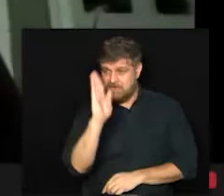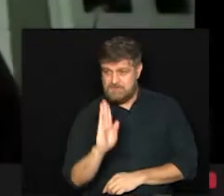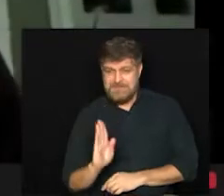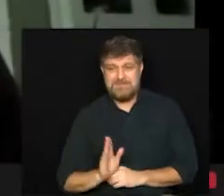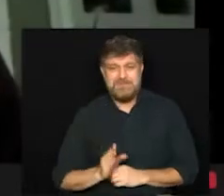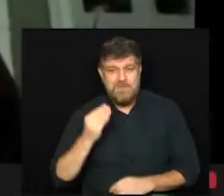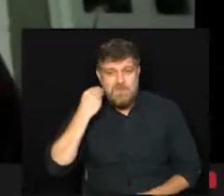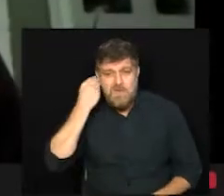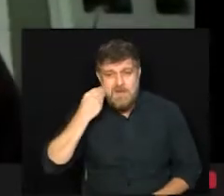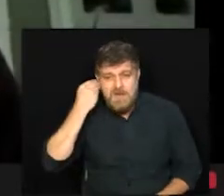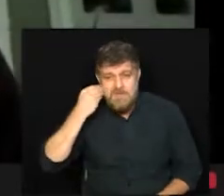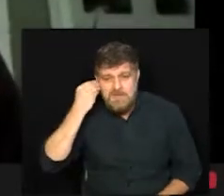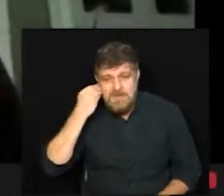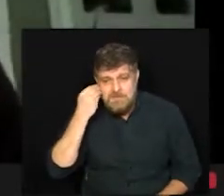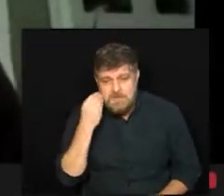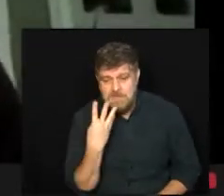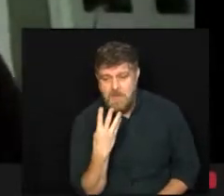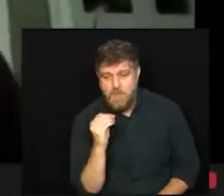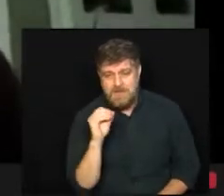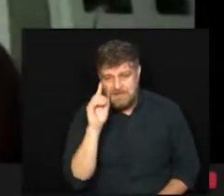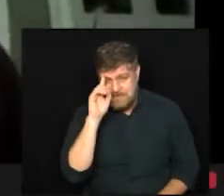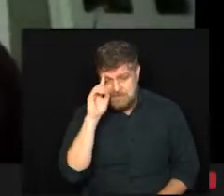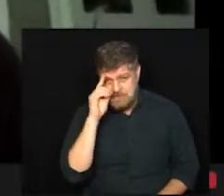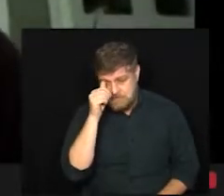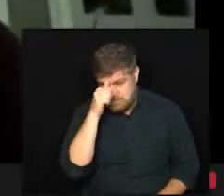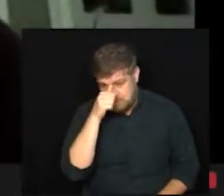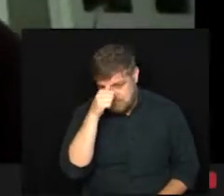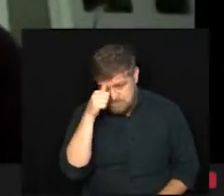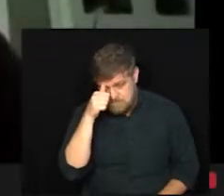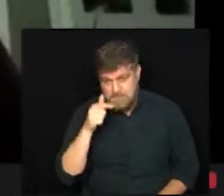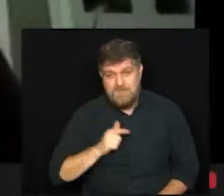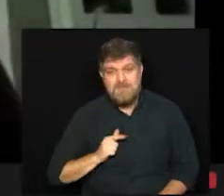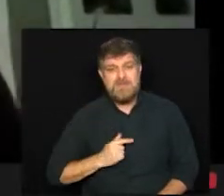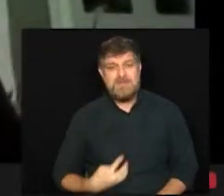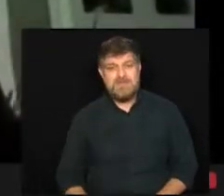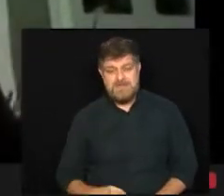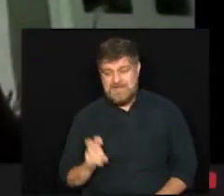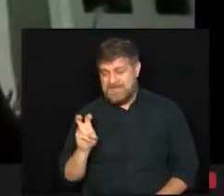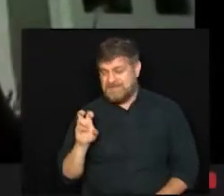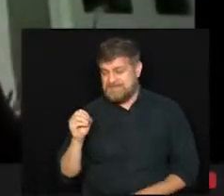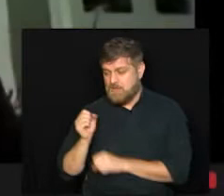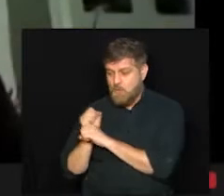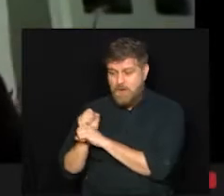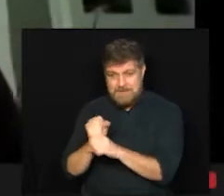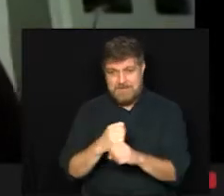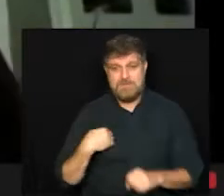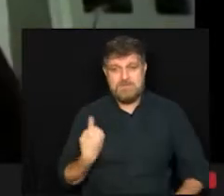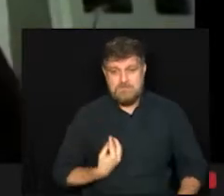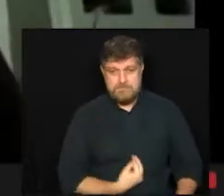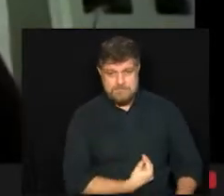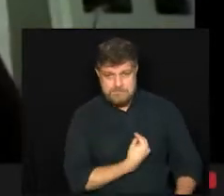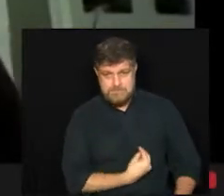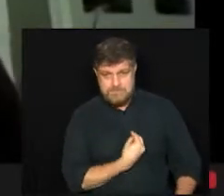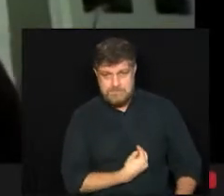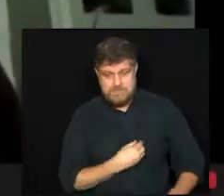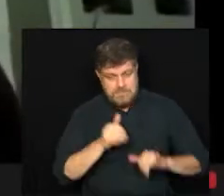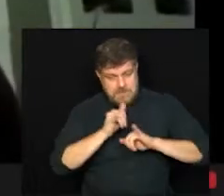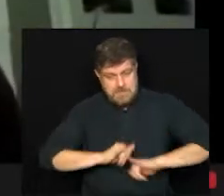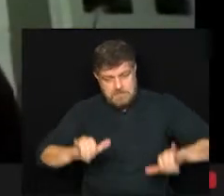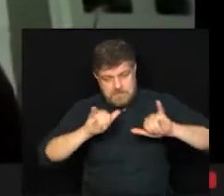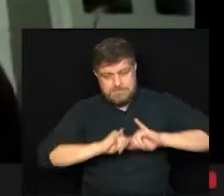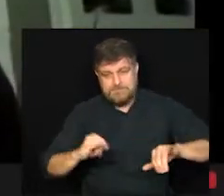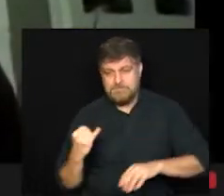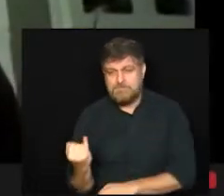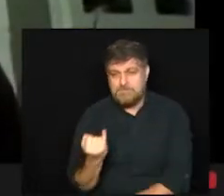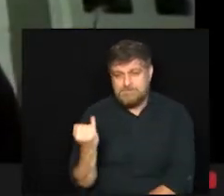vivencia a Quaresma. Há mais de 5 décadas a gente está presente. Ela anuncia a